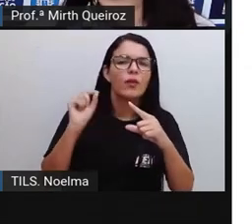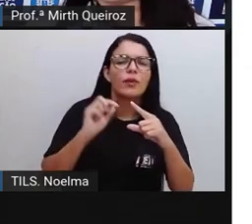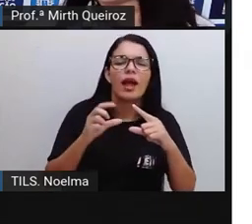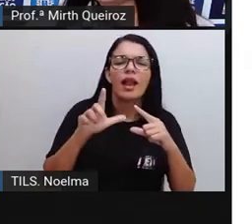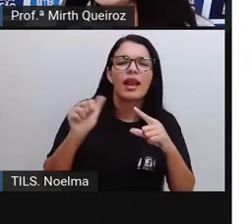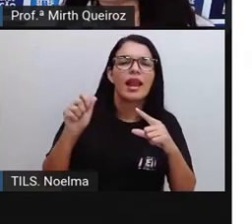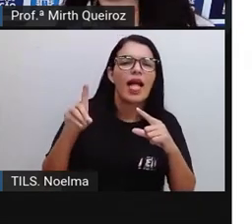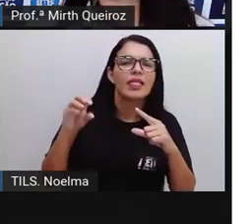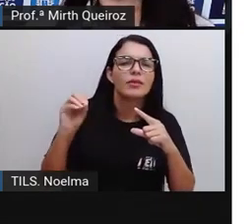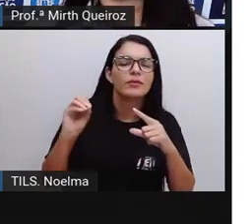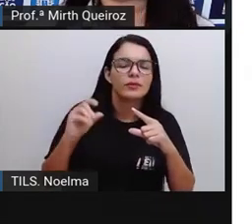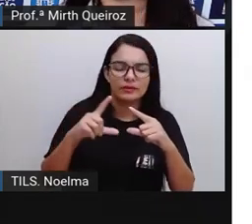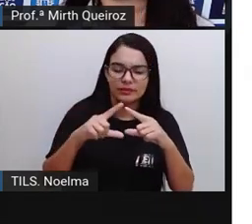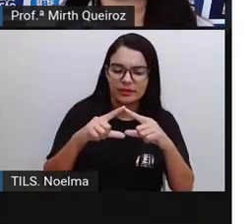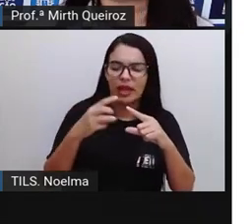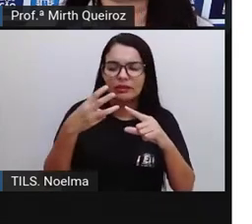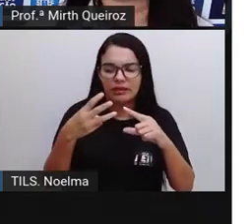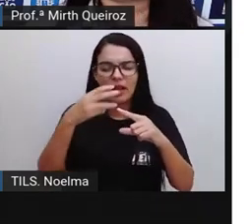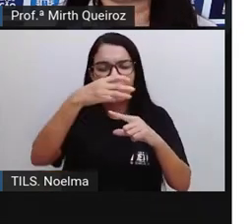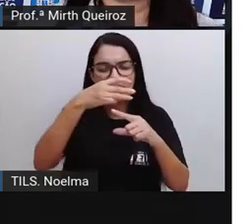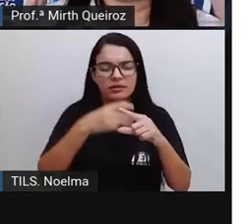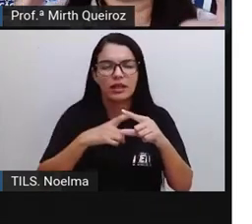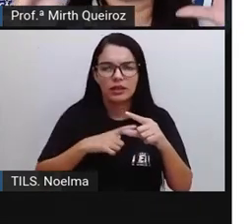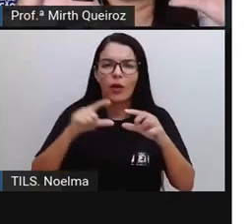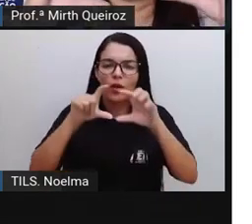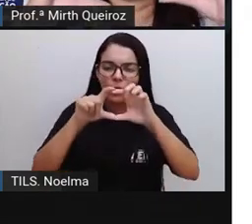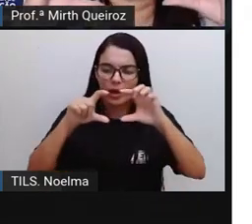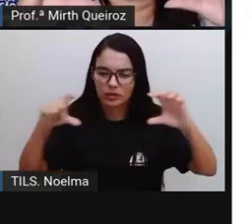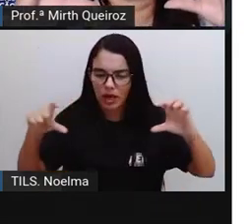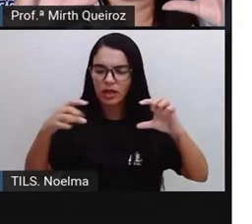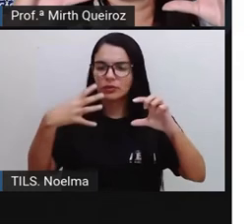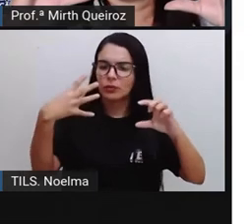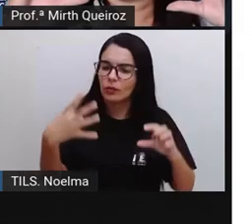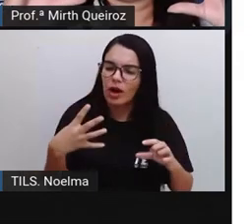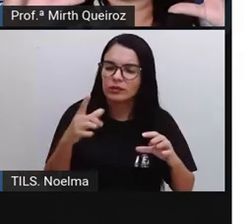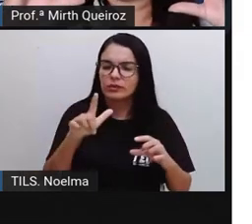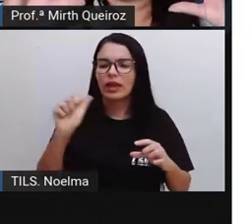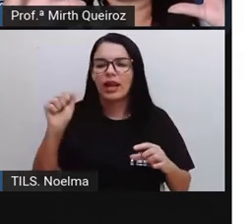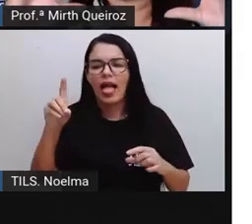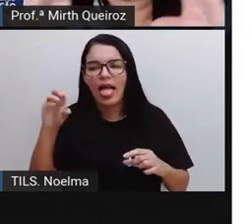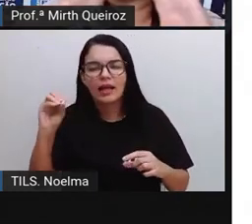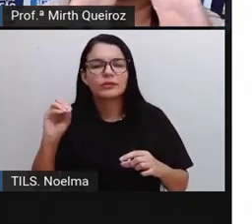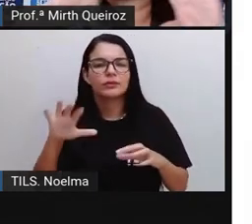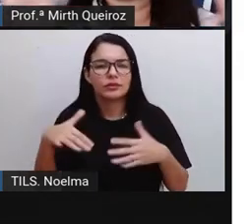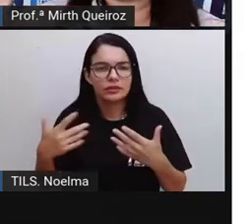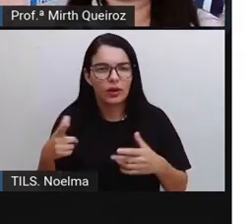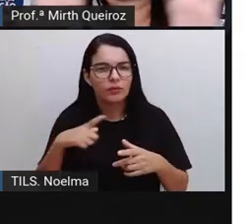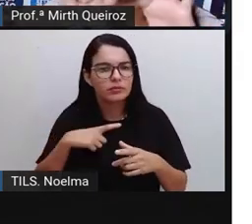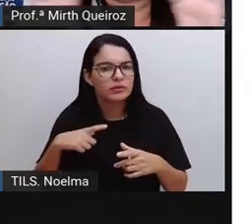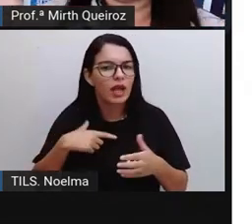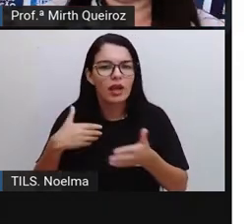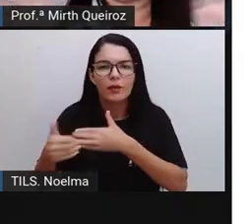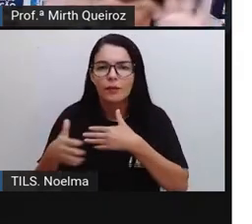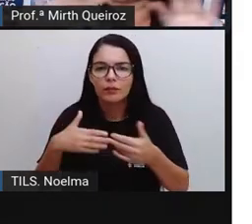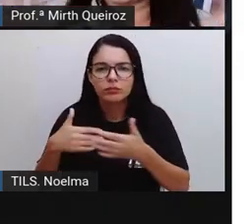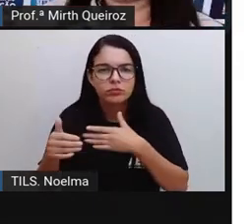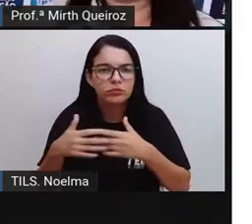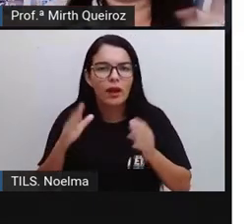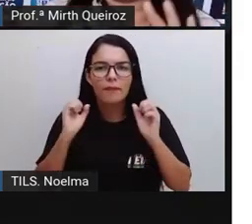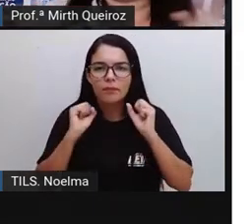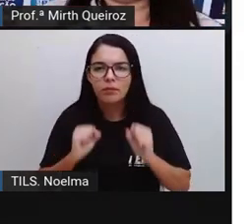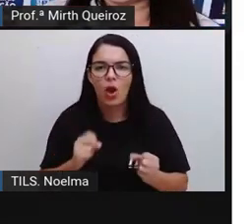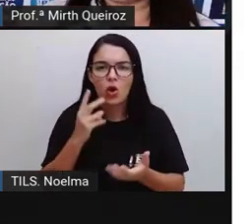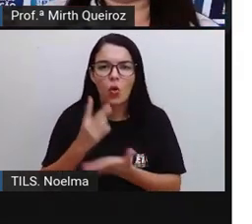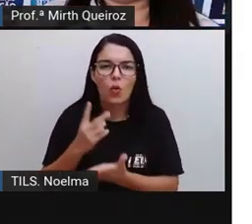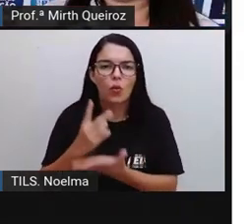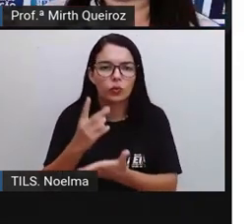Quadrado, 4 lados. O trapézio tem 4 lados, porém, ele vai vir mais inclinadinho. Vão ser dois lados que